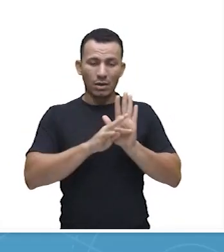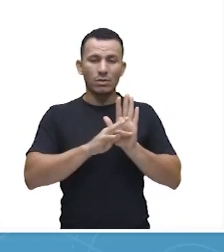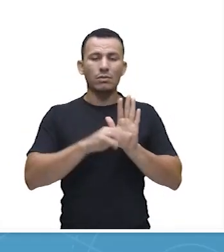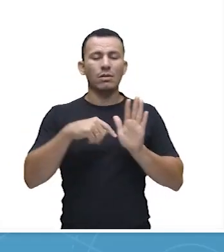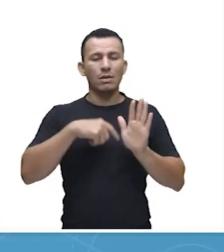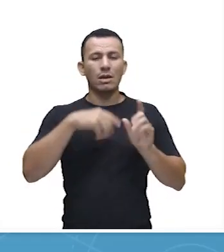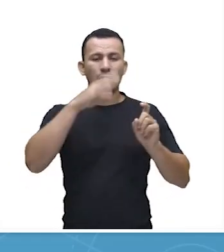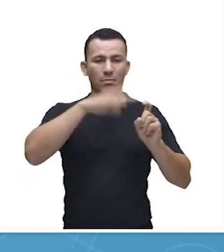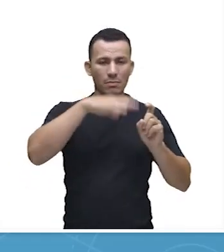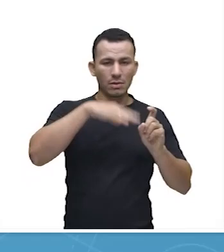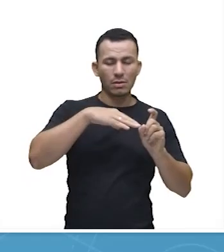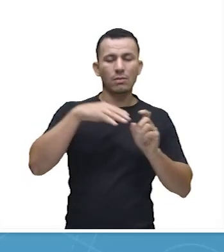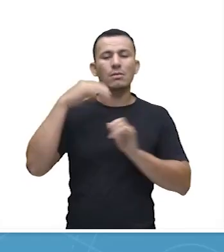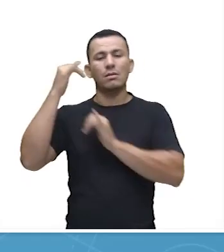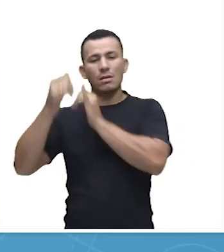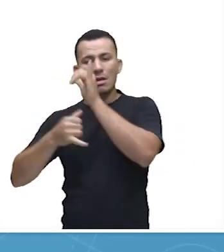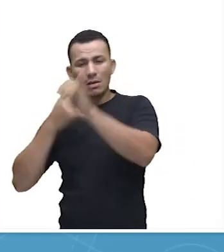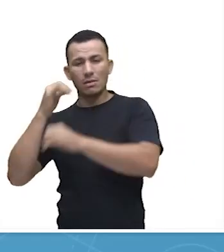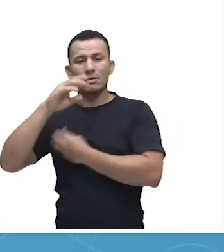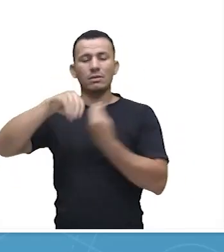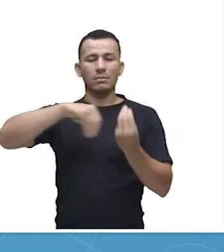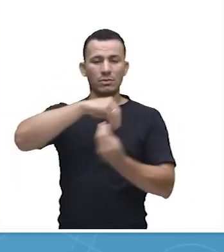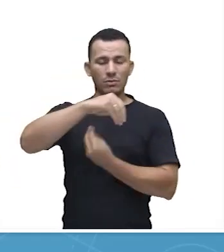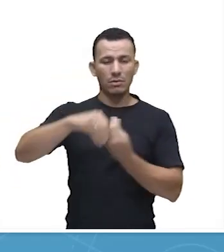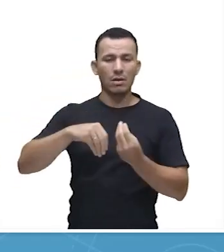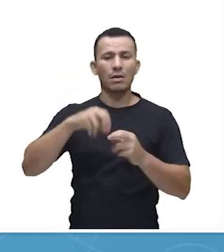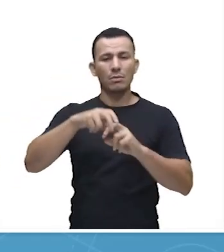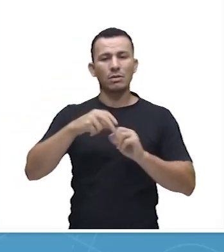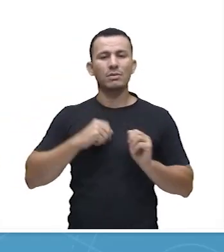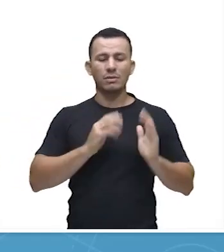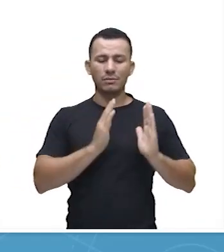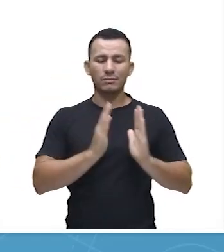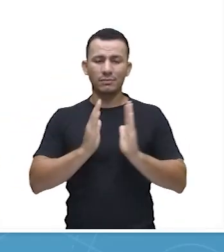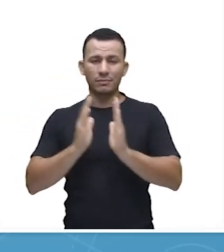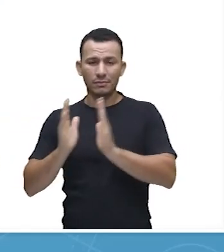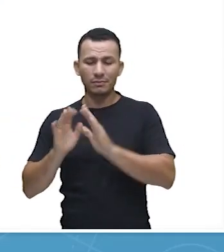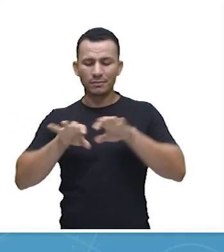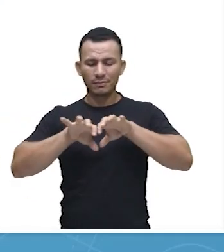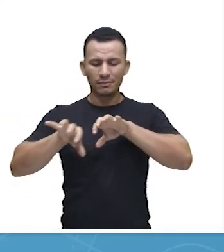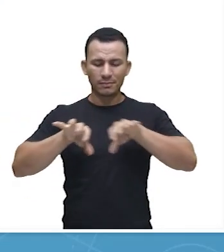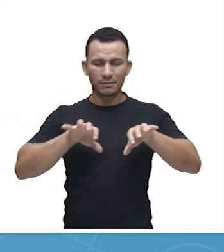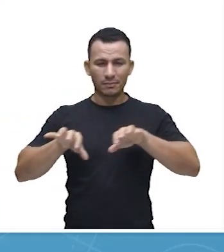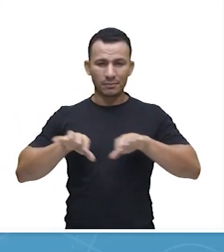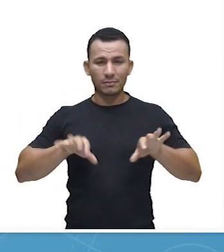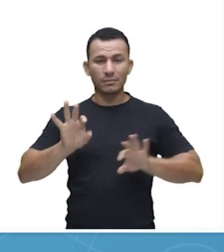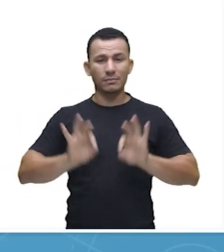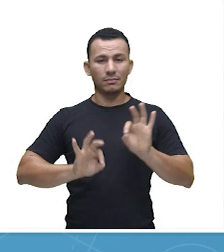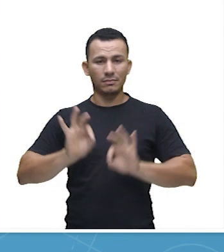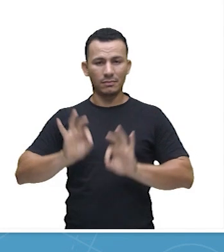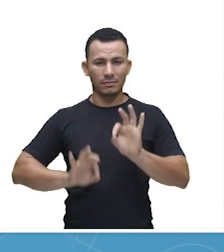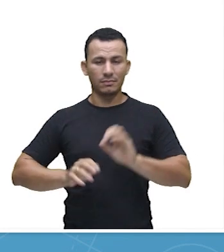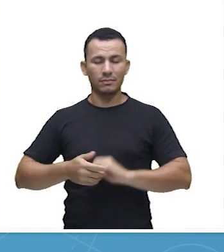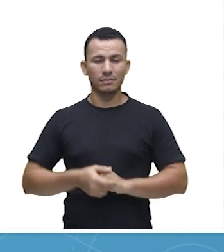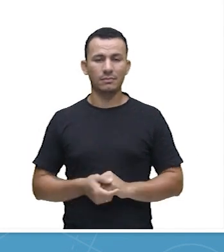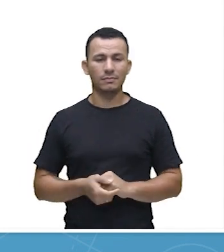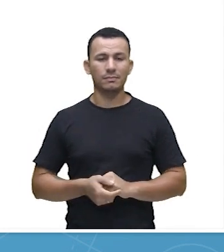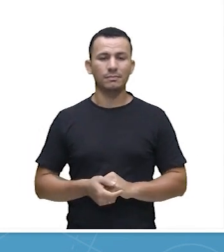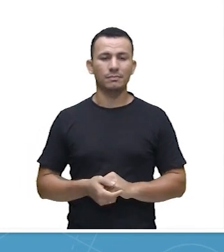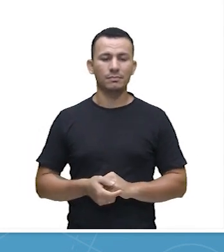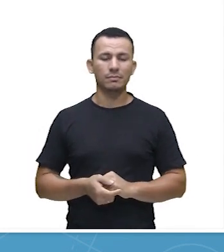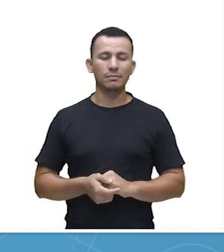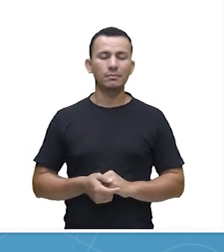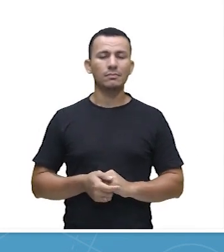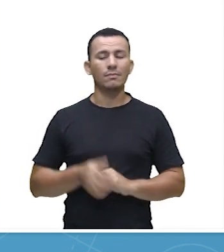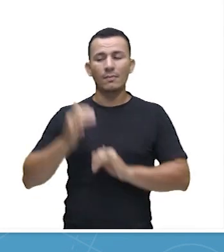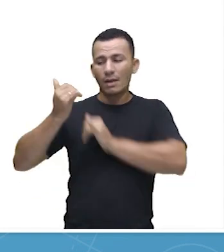de mito, um pouco de lenda. E é por isso que a gente tem que ir lendo com cuidado para separar. E aí vem a questão. A lenda